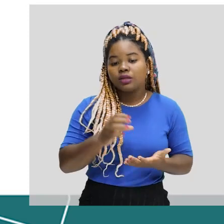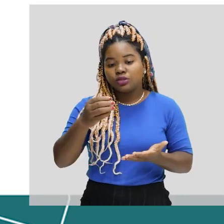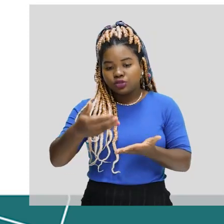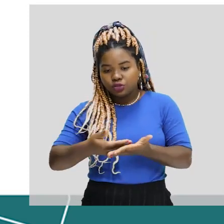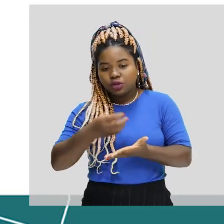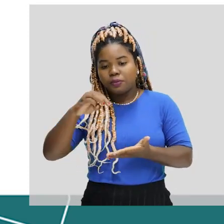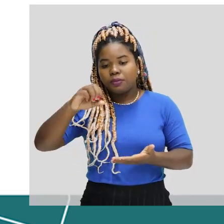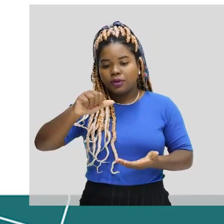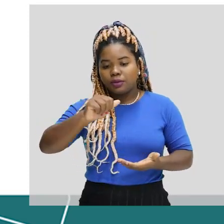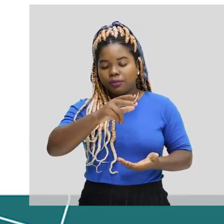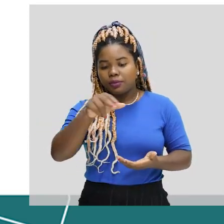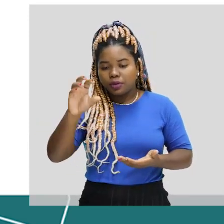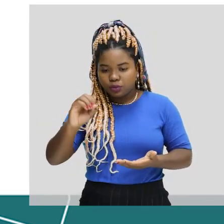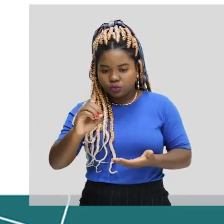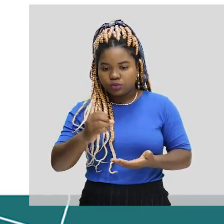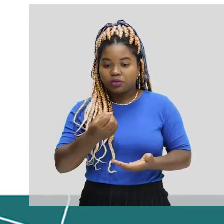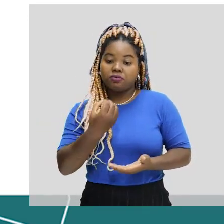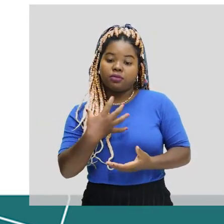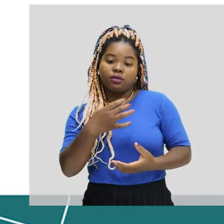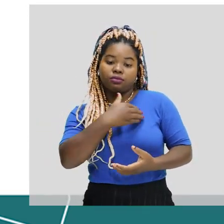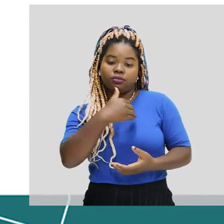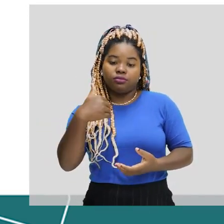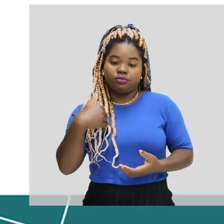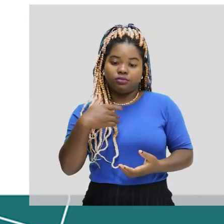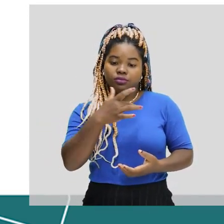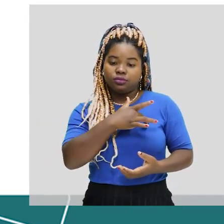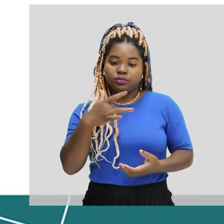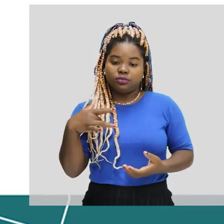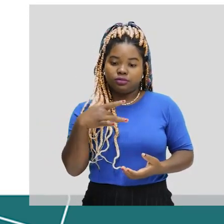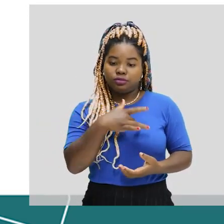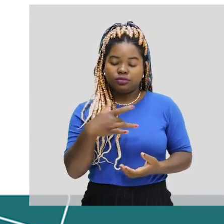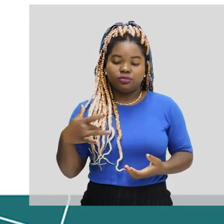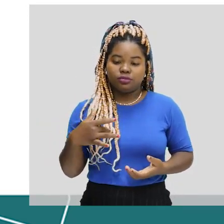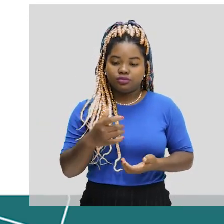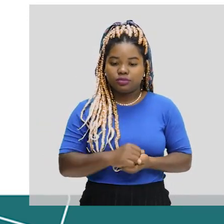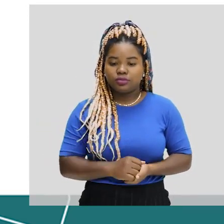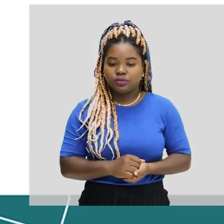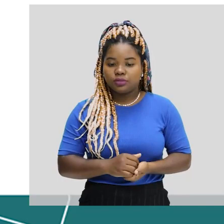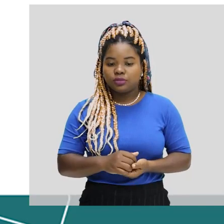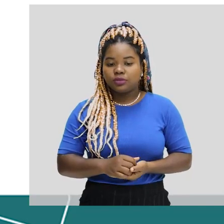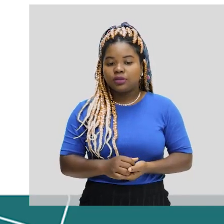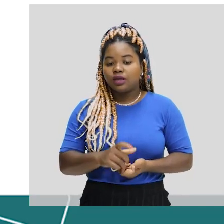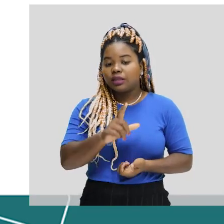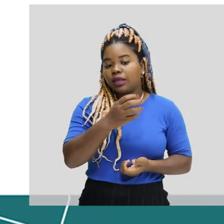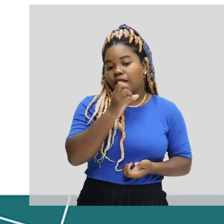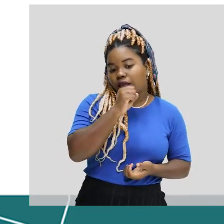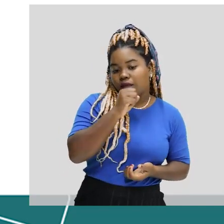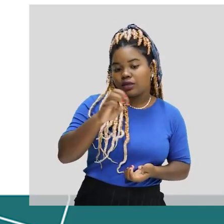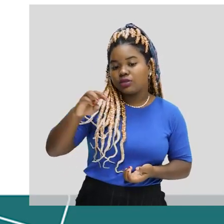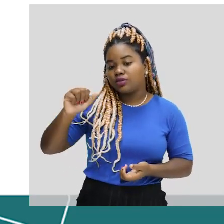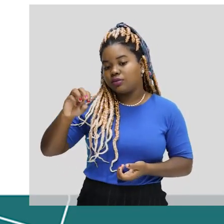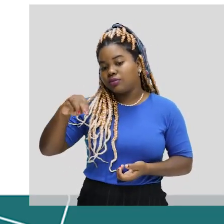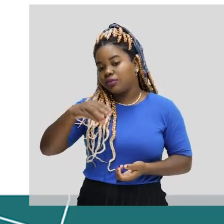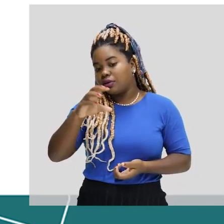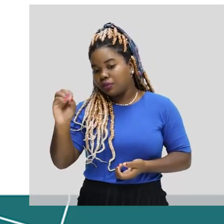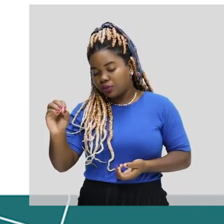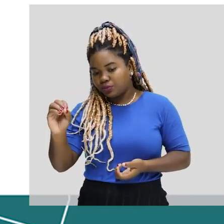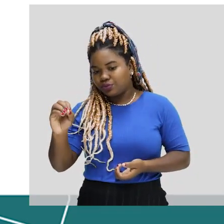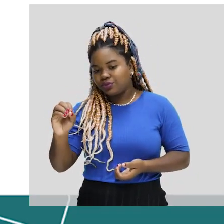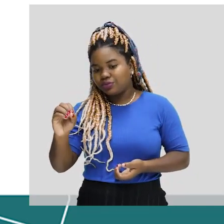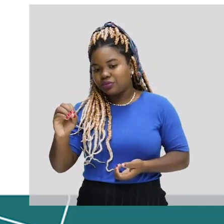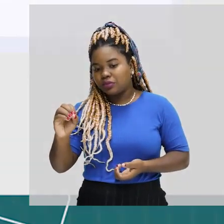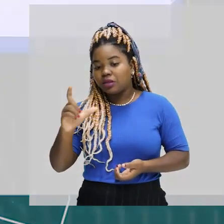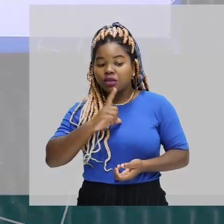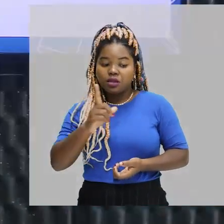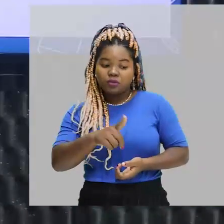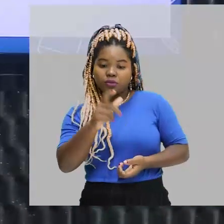bem à saúde. Ou seja, nesse caso, laranja ou mamão, eu tenho a opção de escolher, mas ambos fazem bem à